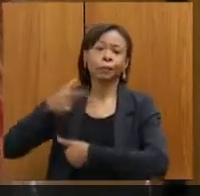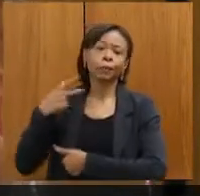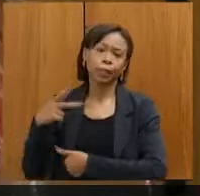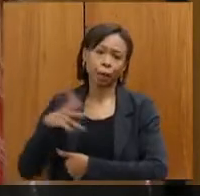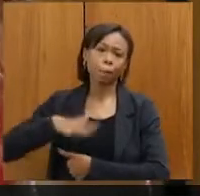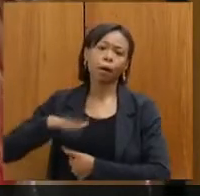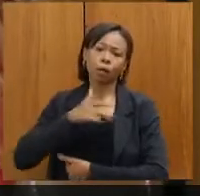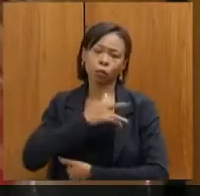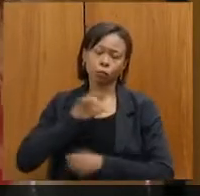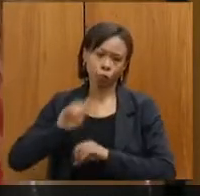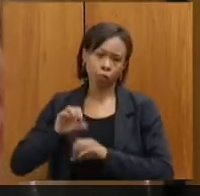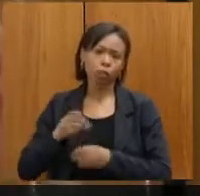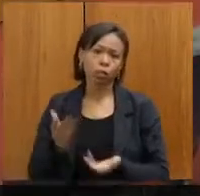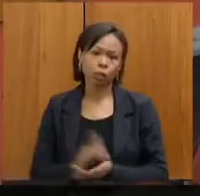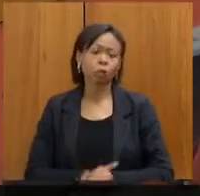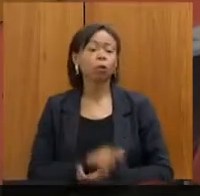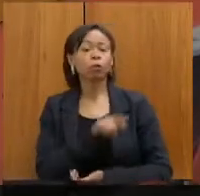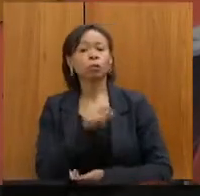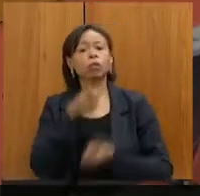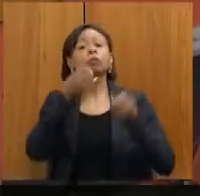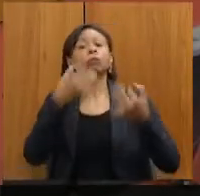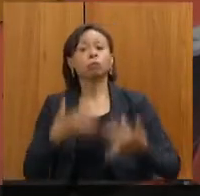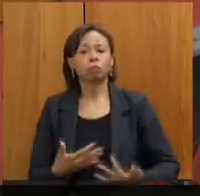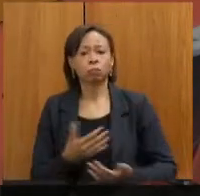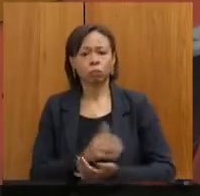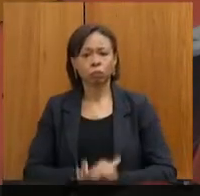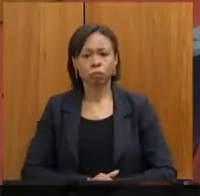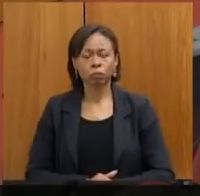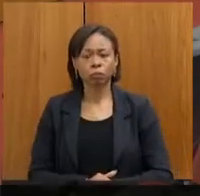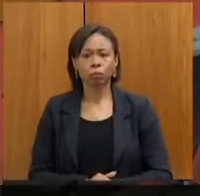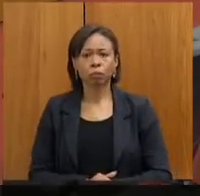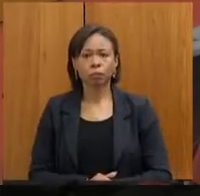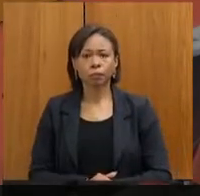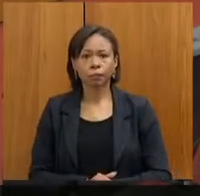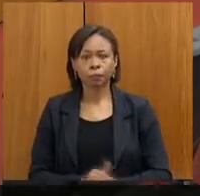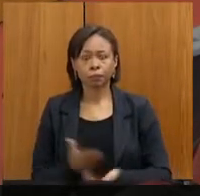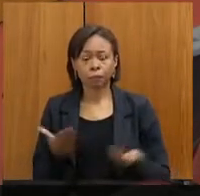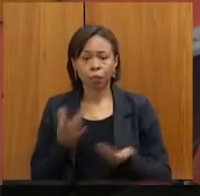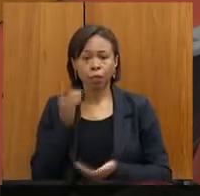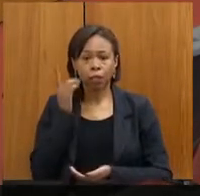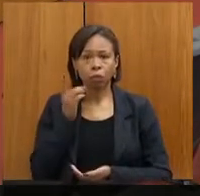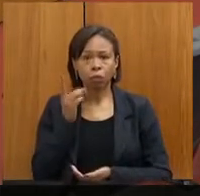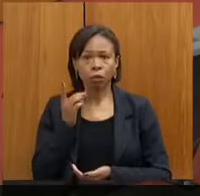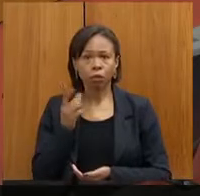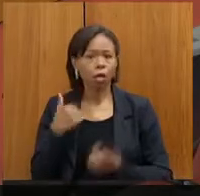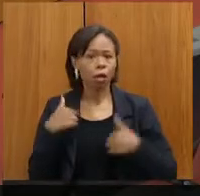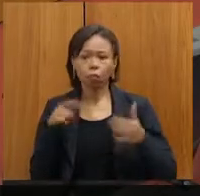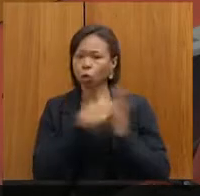trabalho para essas considerações presidente com a palavra o deputado